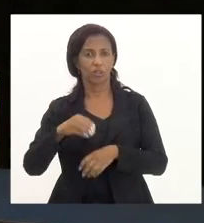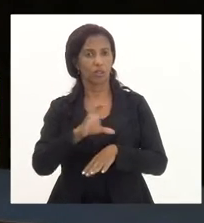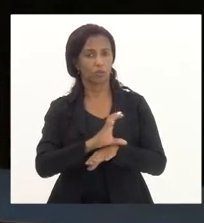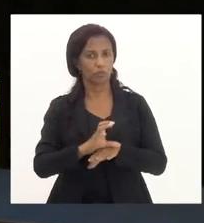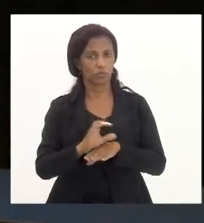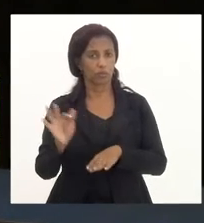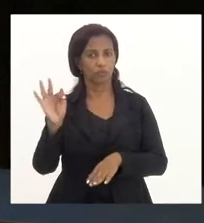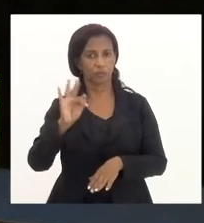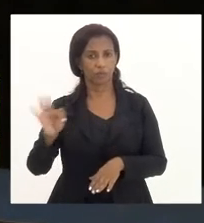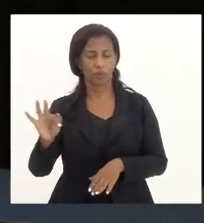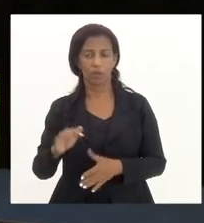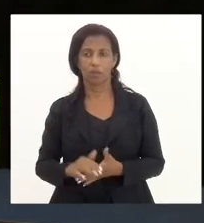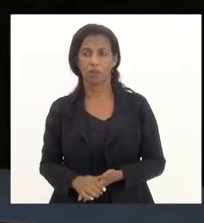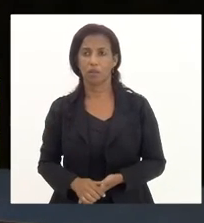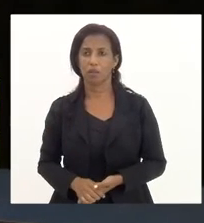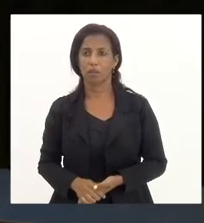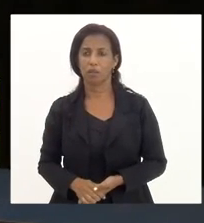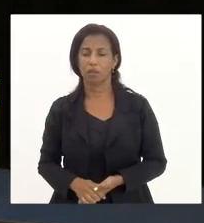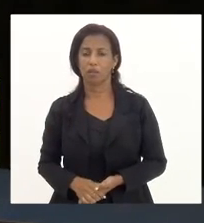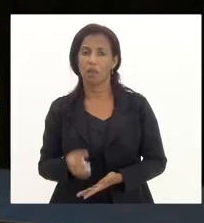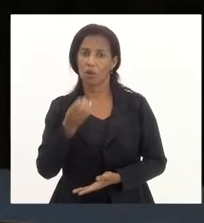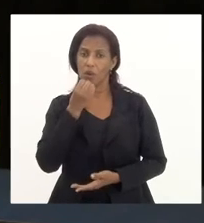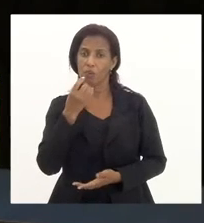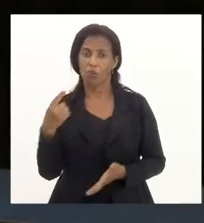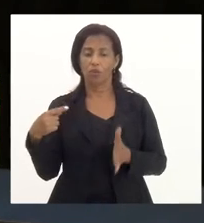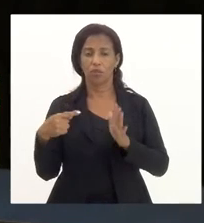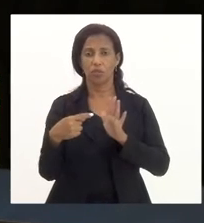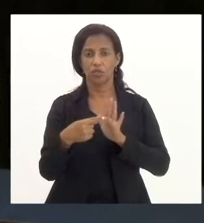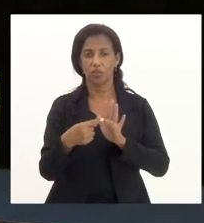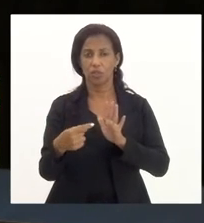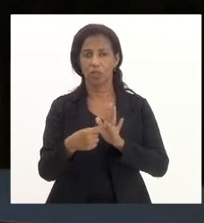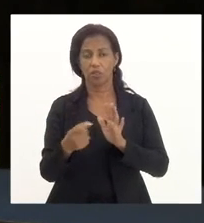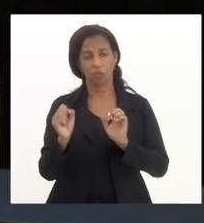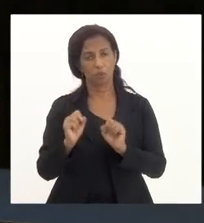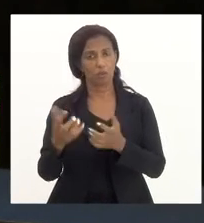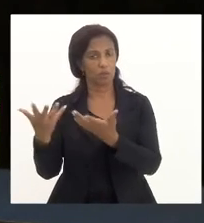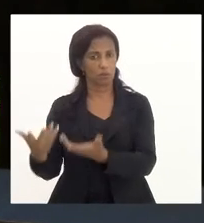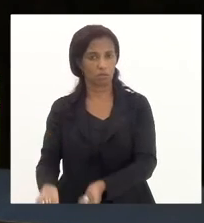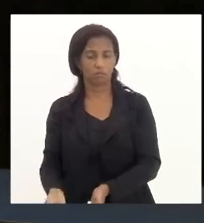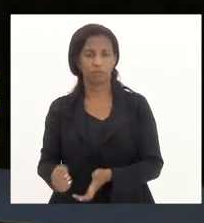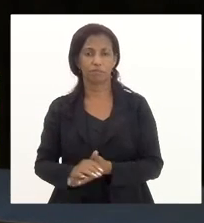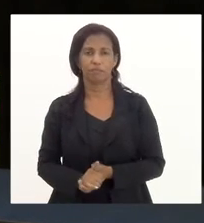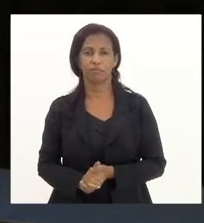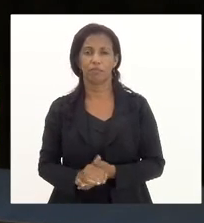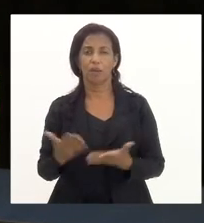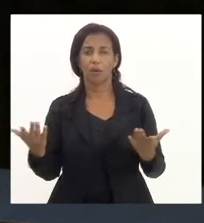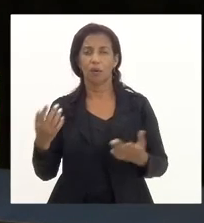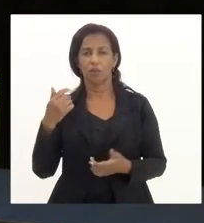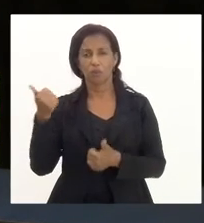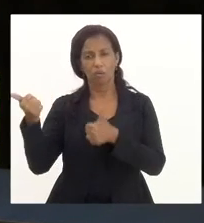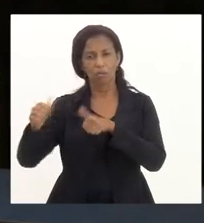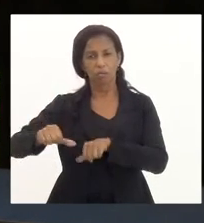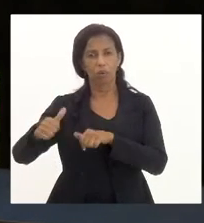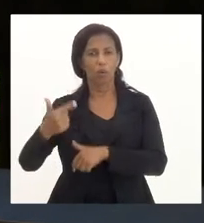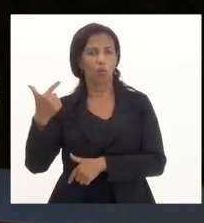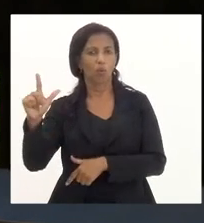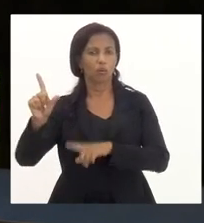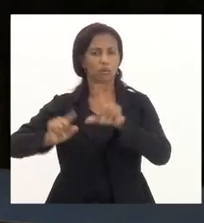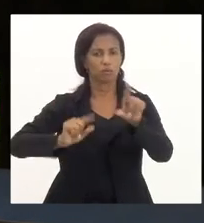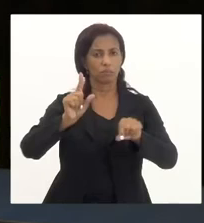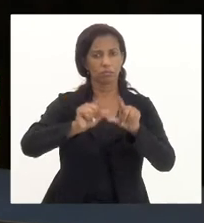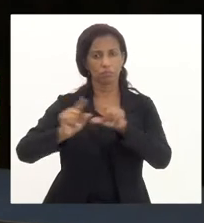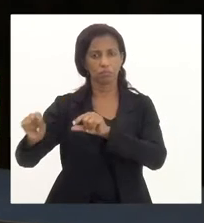Federal é uma boa e uma boa indicação de que a gente possa ser atendido agora é só fazer observação que outras